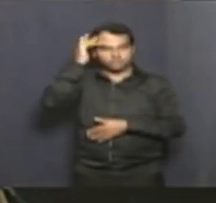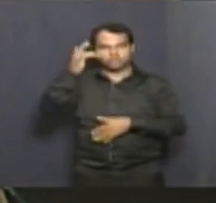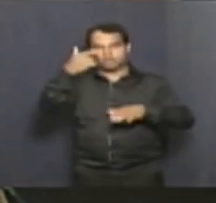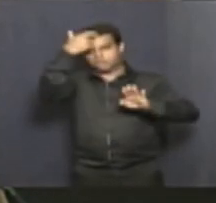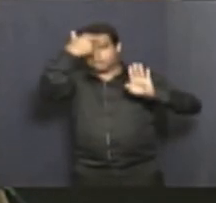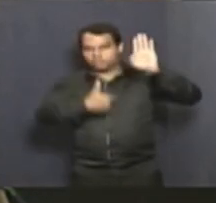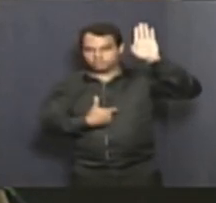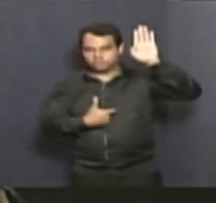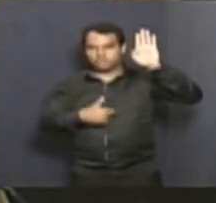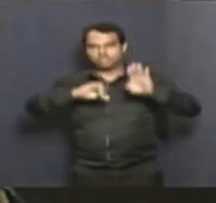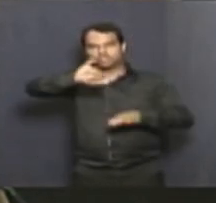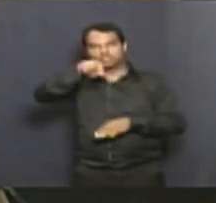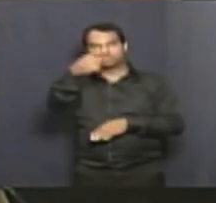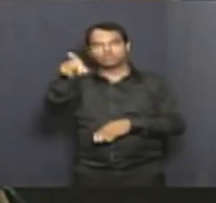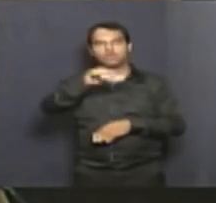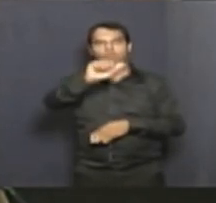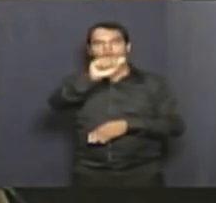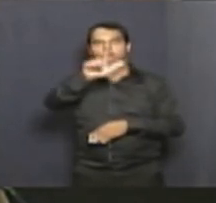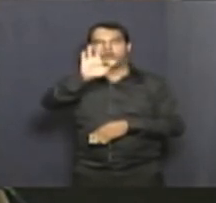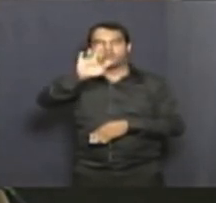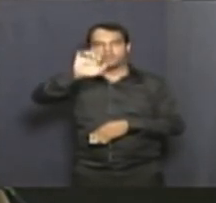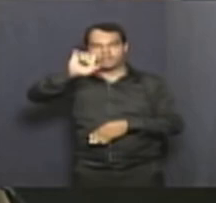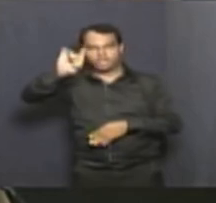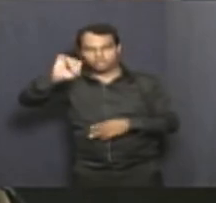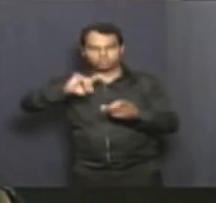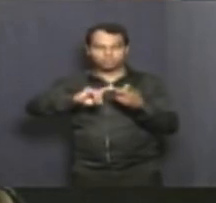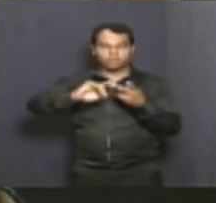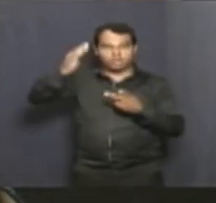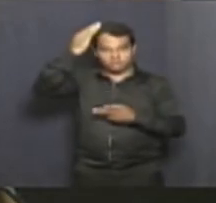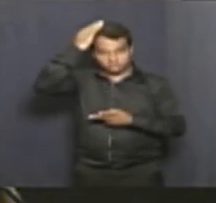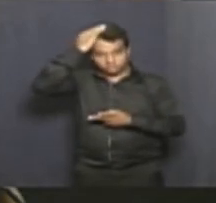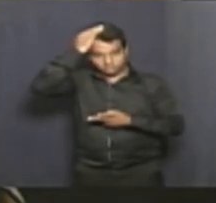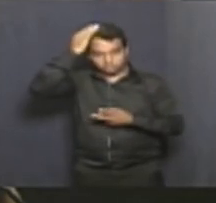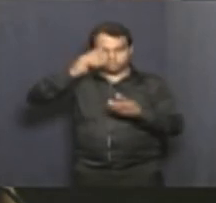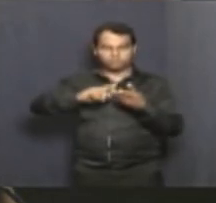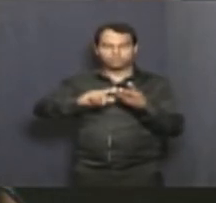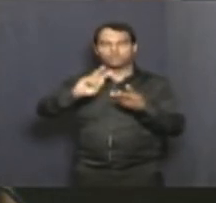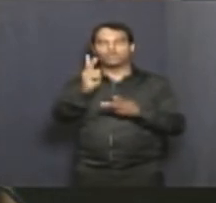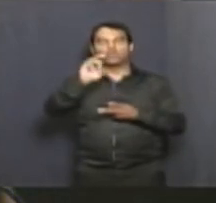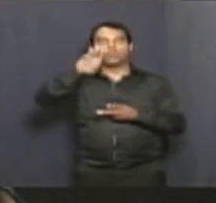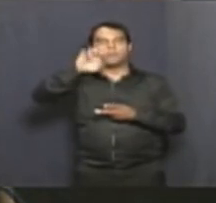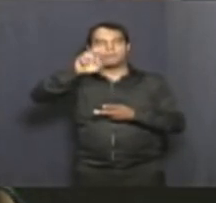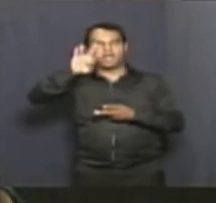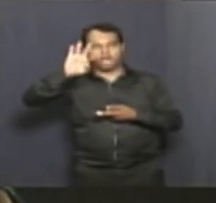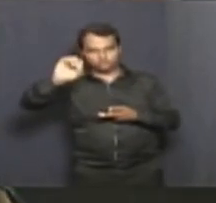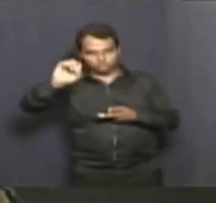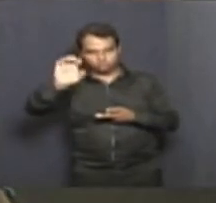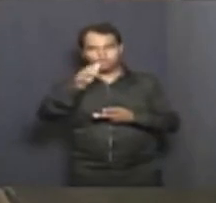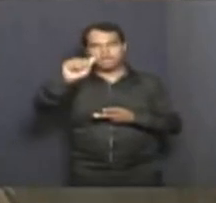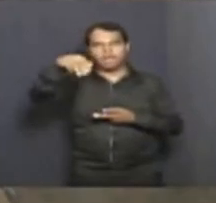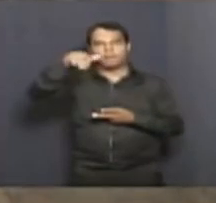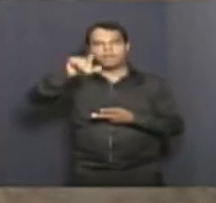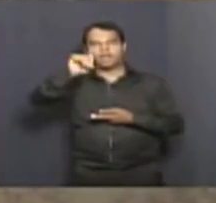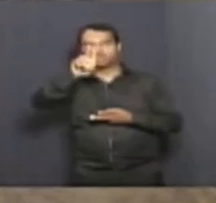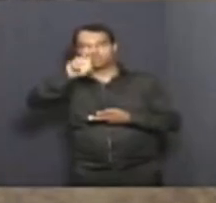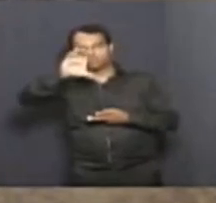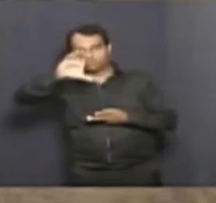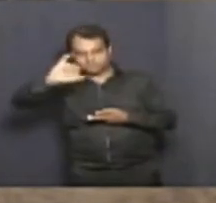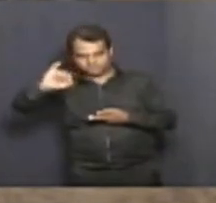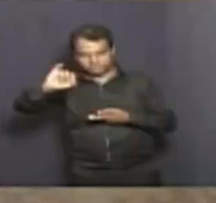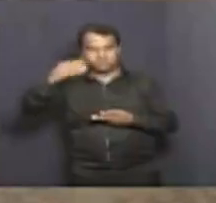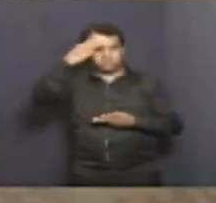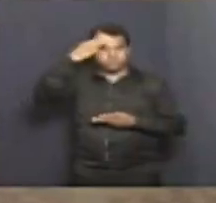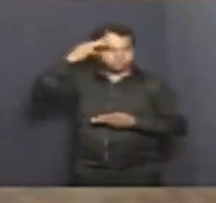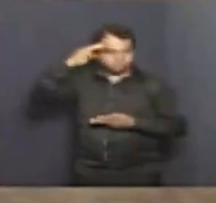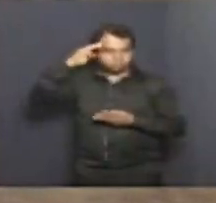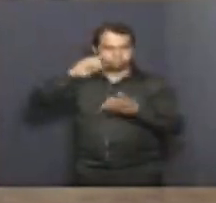os candidatos alfredo reinaldo azambuja humberto abdo se júnior moc juiz odilon